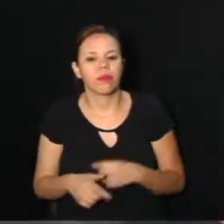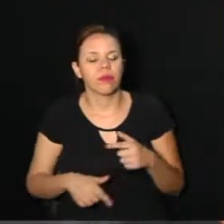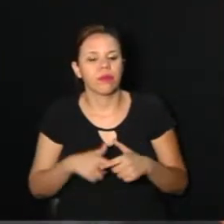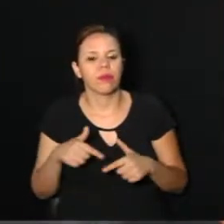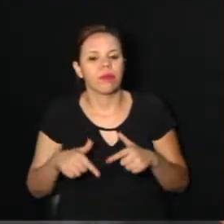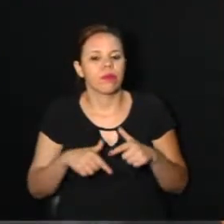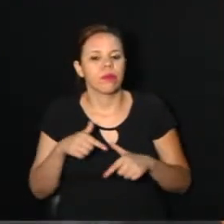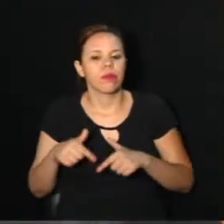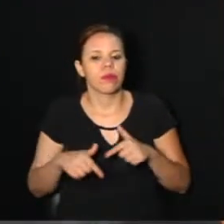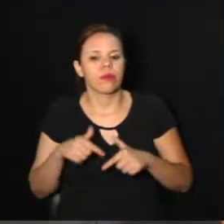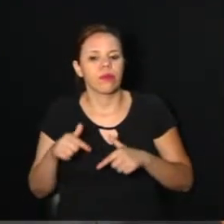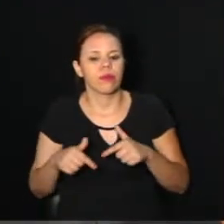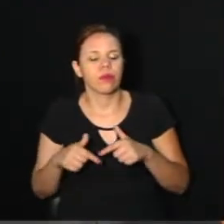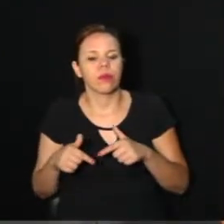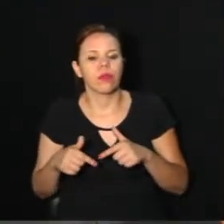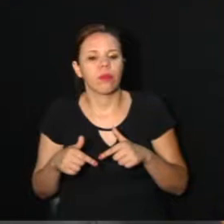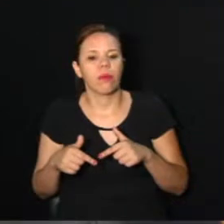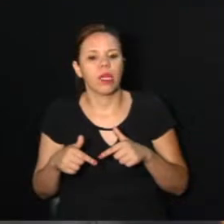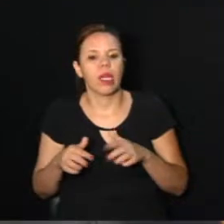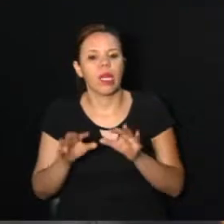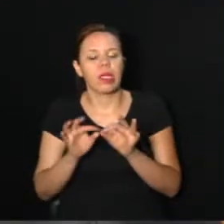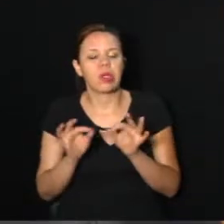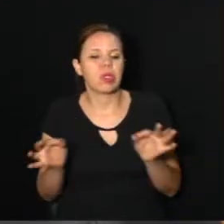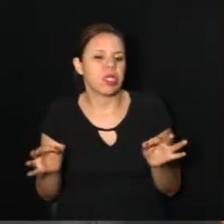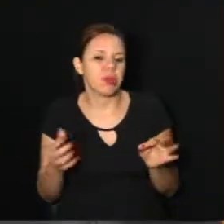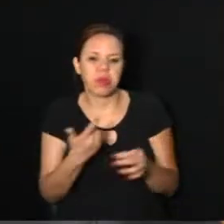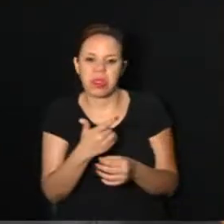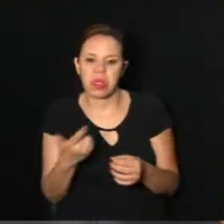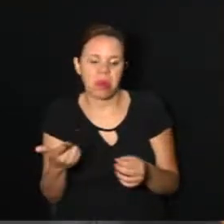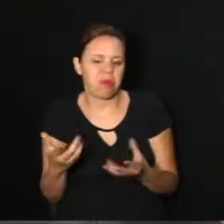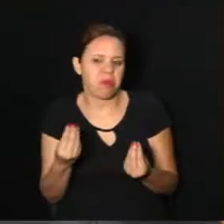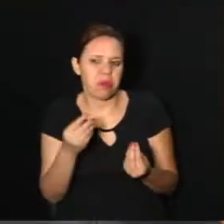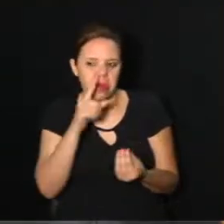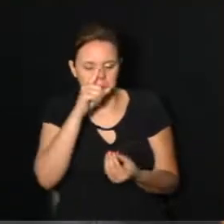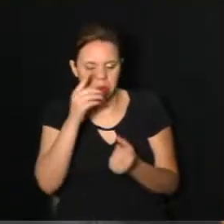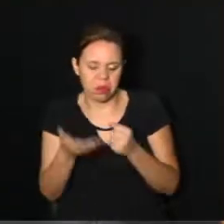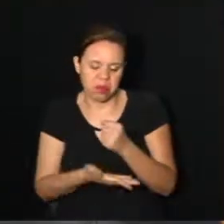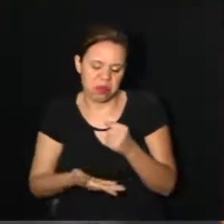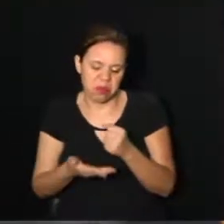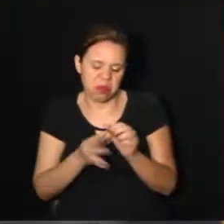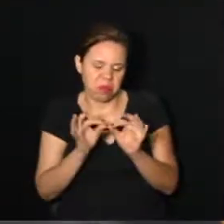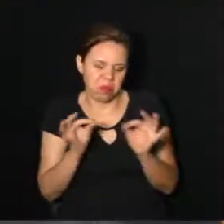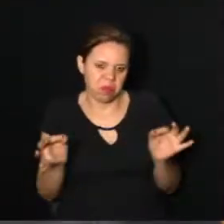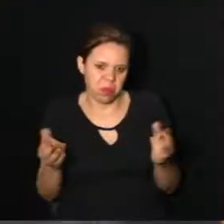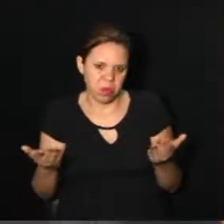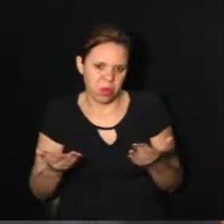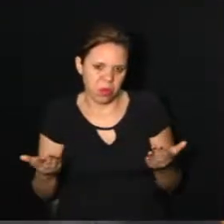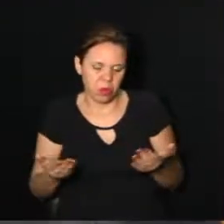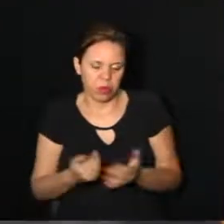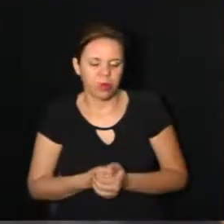de baixo risco, tá certo? Porque essa atividade, ela hoje